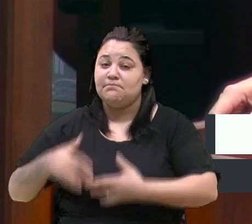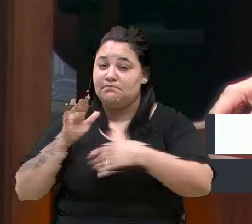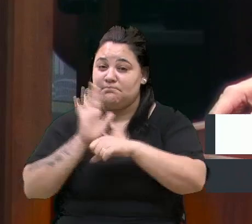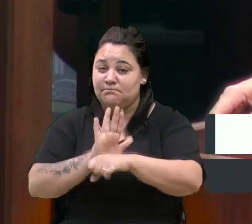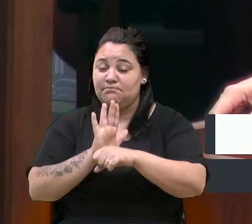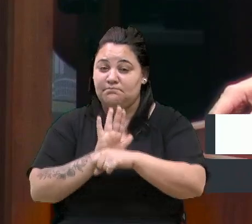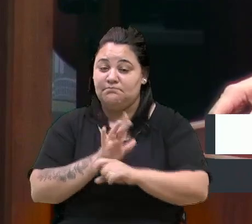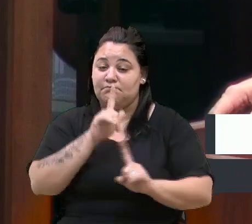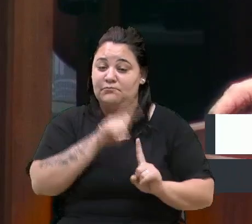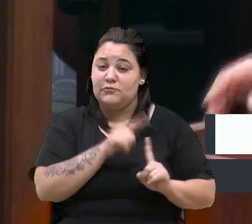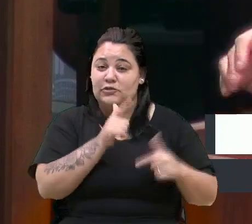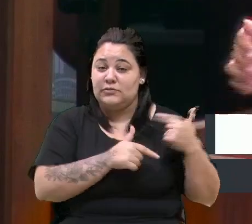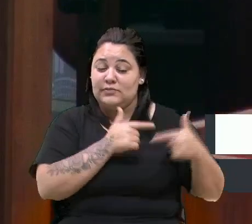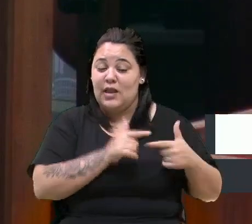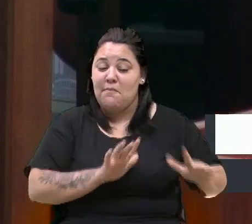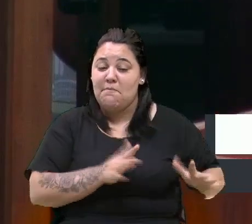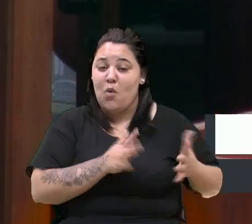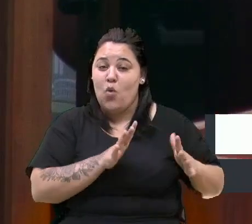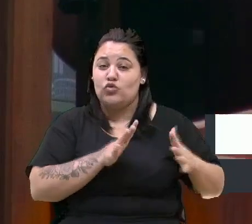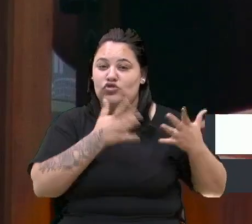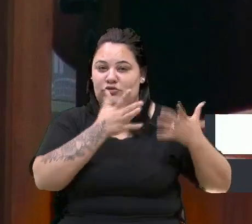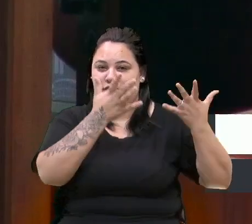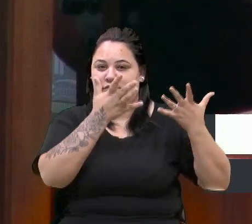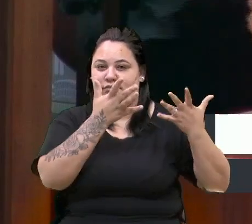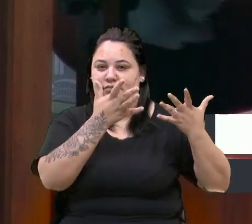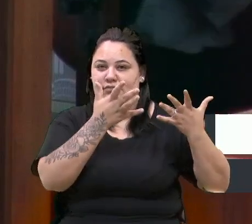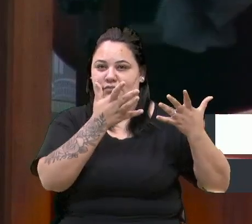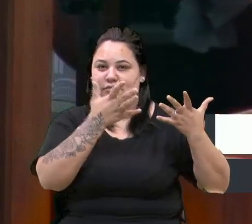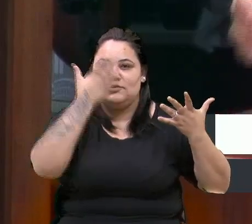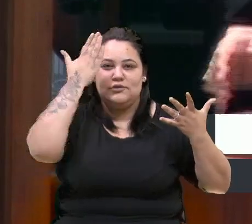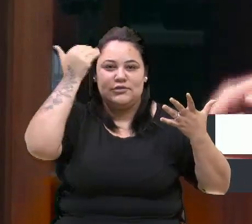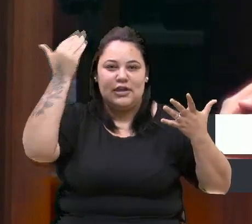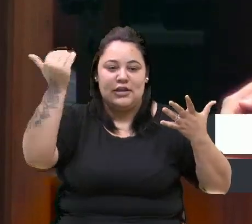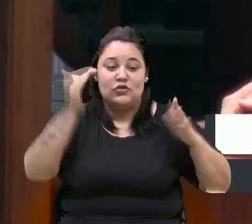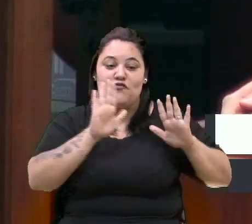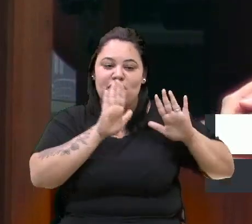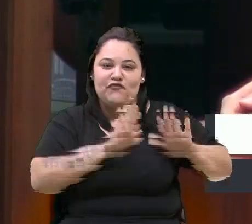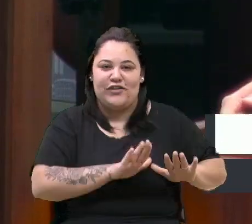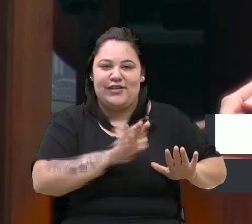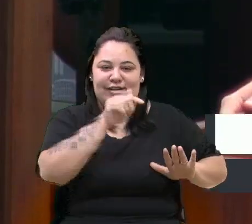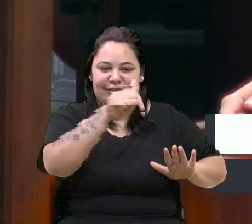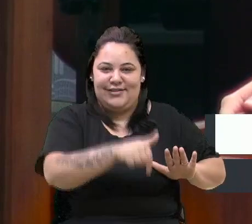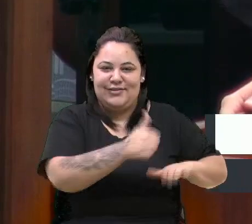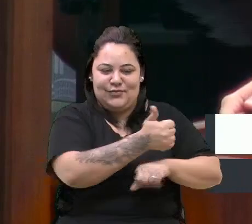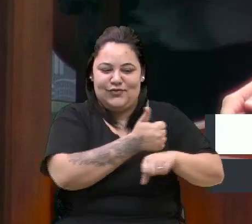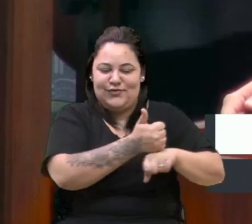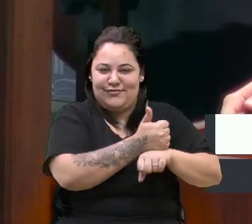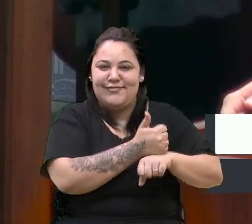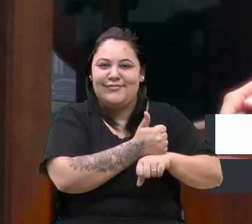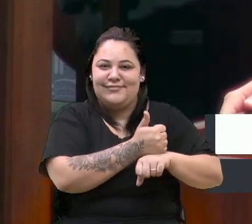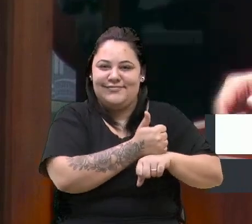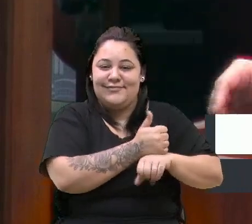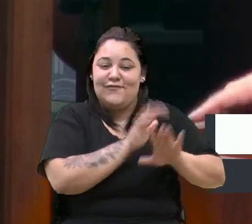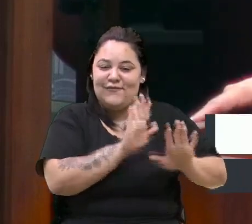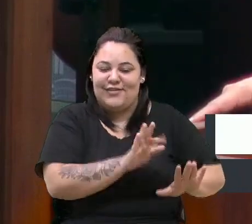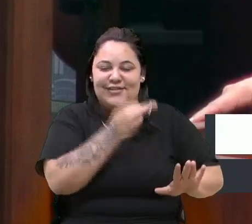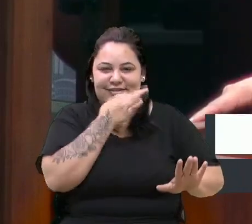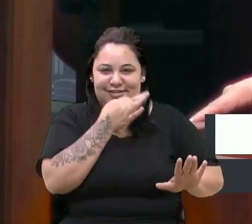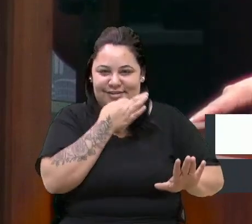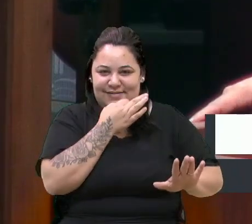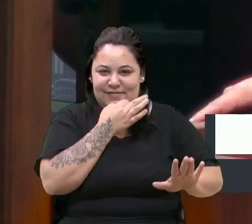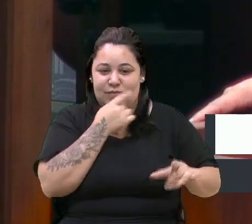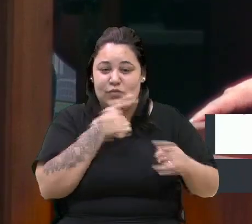auxiliem, né, incentivem para que esses talentos permaneçam na nossa cidade. Quando a gente pensa